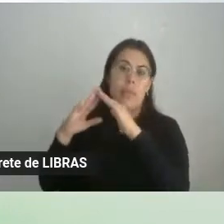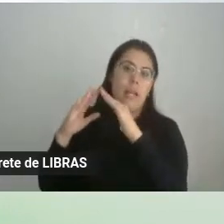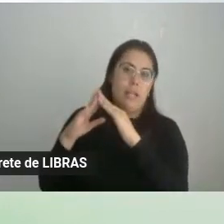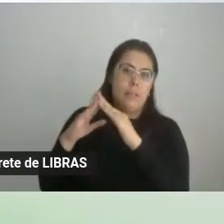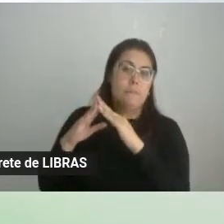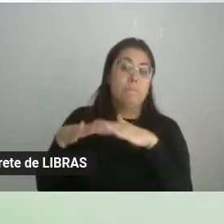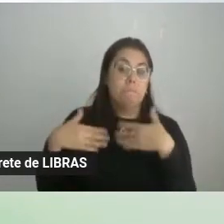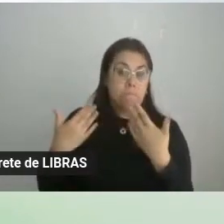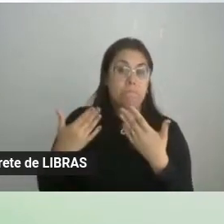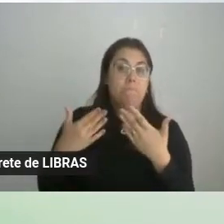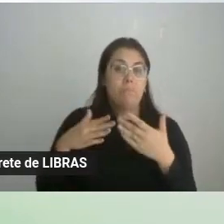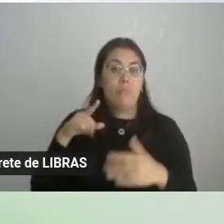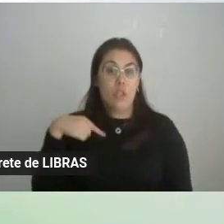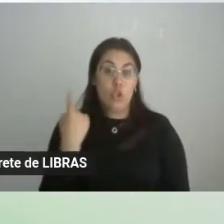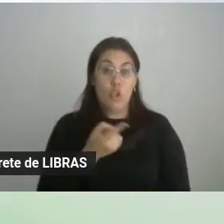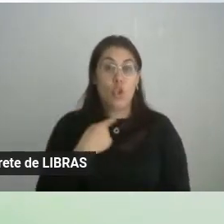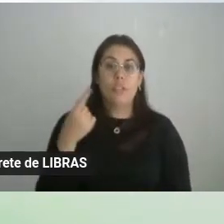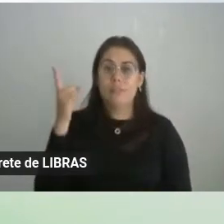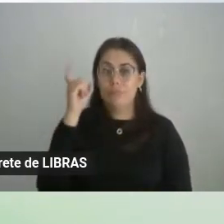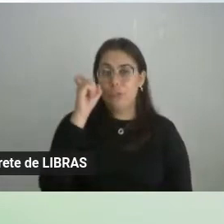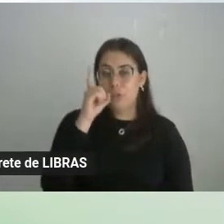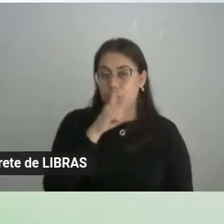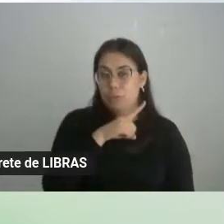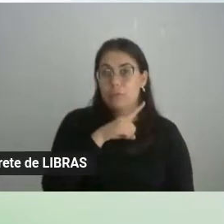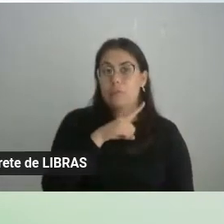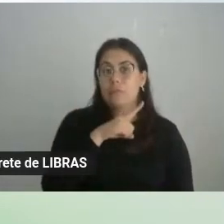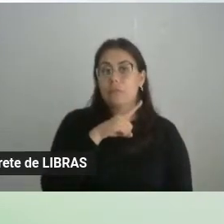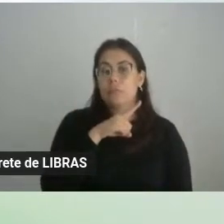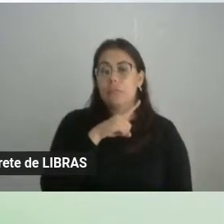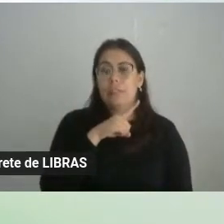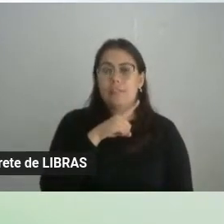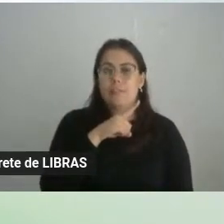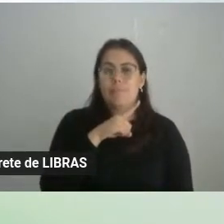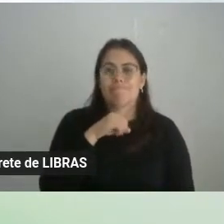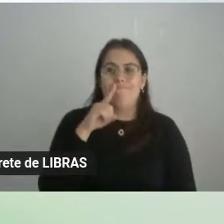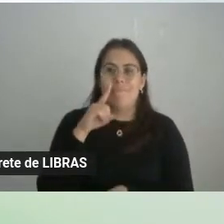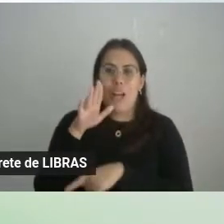falou, é difícil para a gente interceder em todos os casos, porque a gente não tem como estar